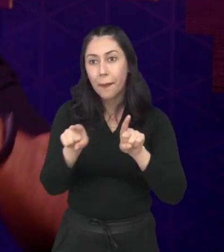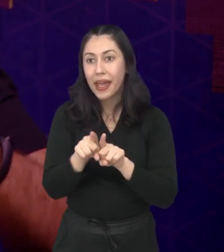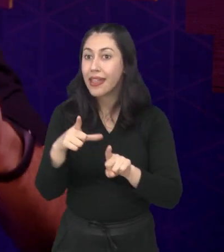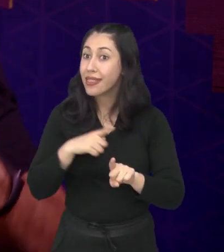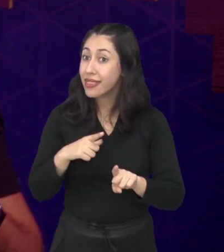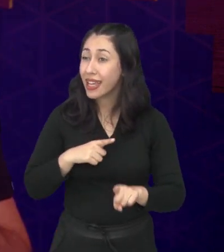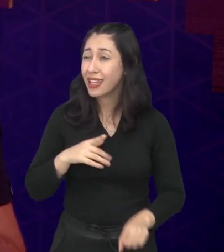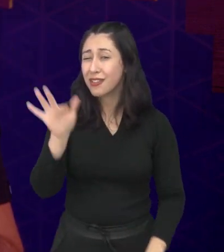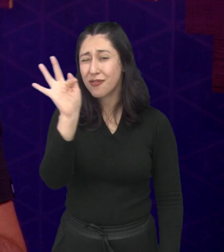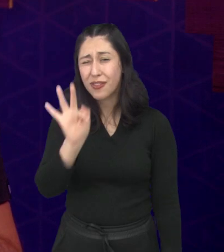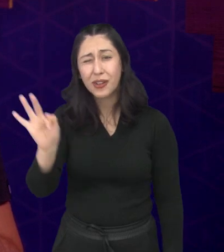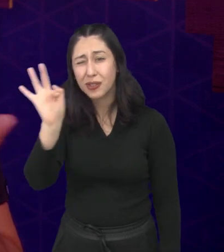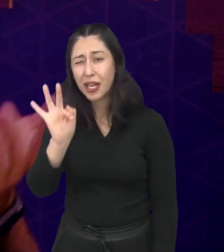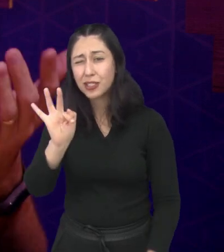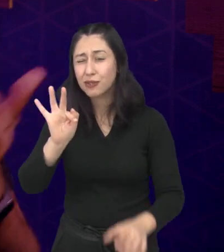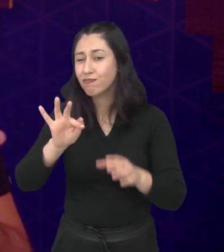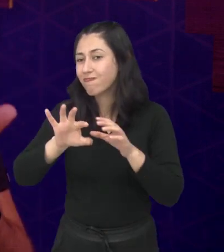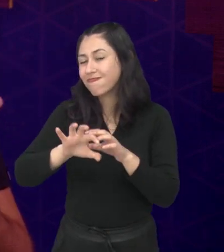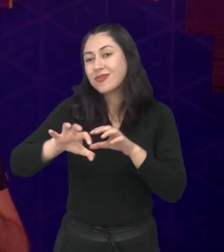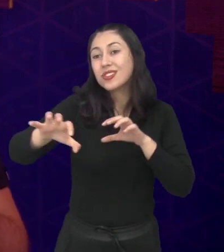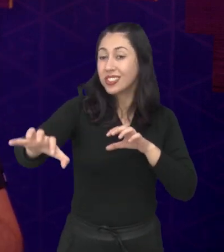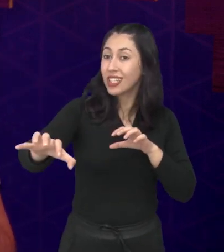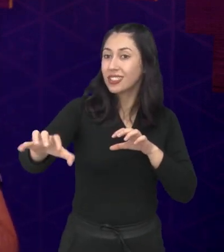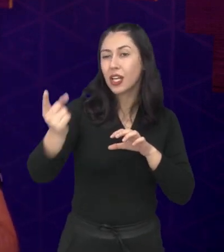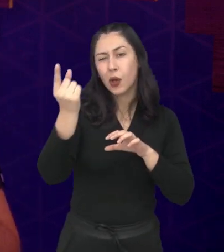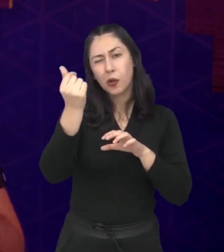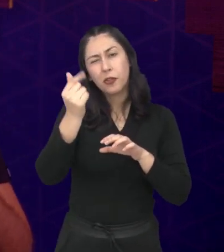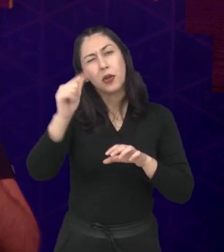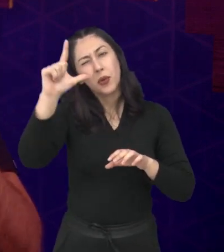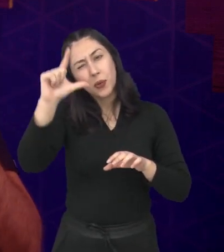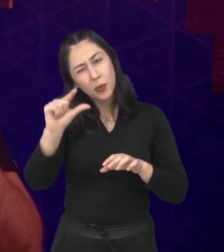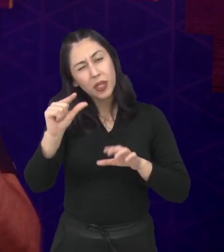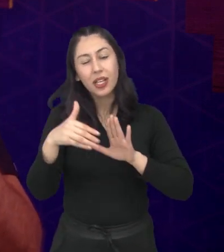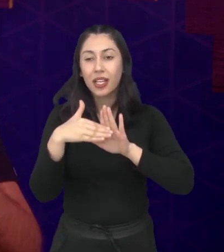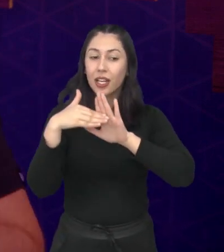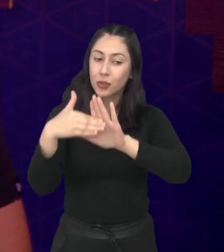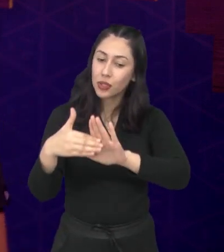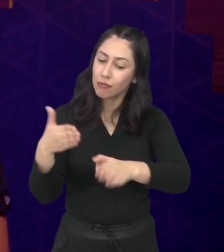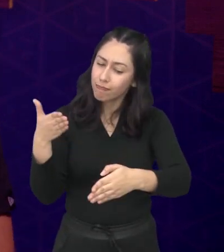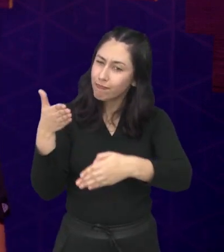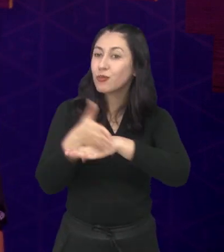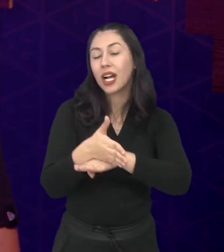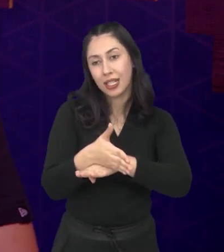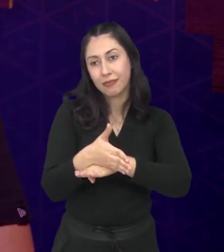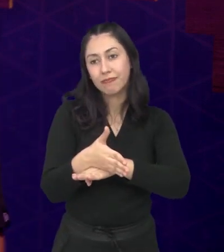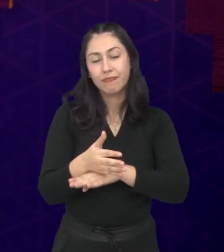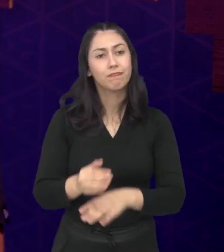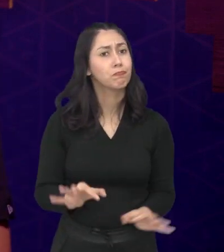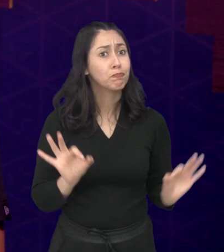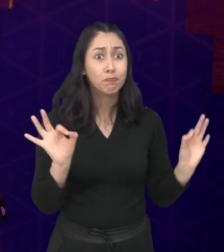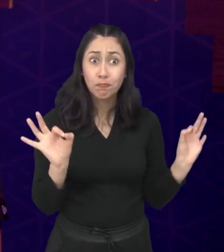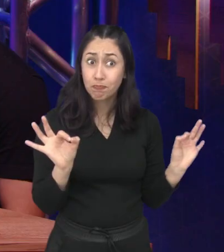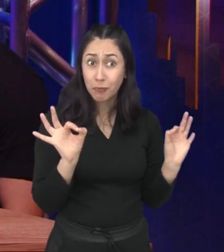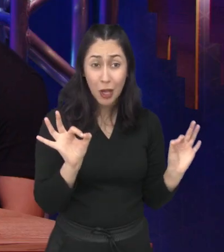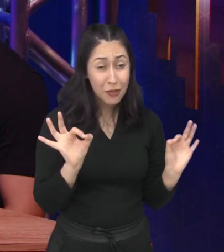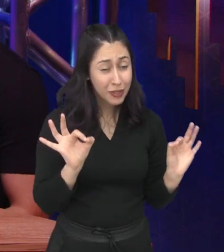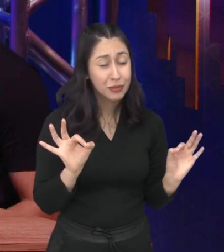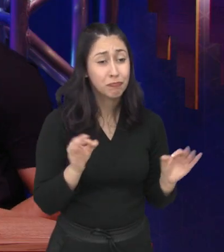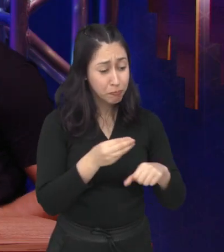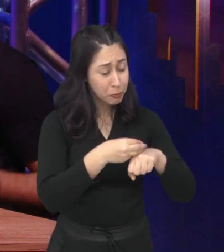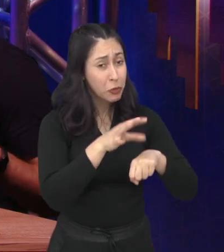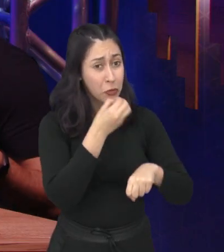valor muito mais acessível, que pode sim te ajudar aí a ingressar nos estudos. Perfeito, ótima dica também,